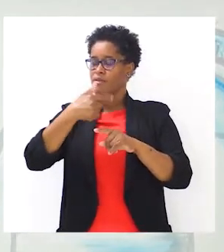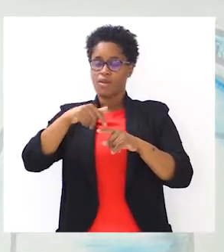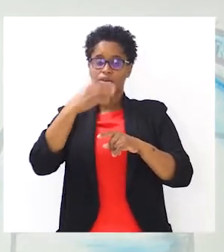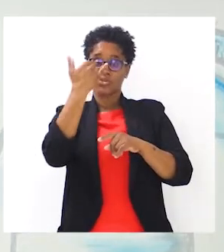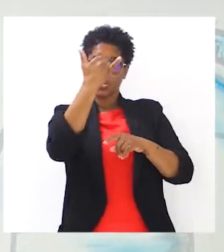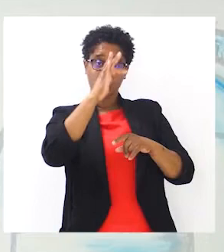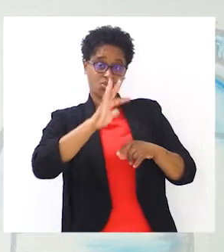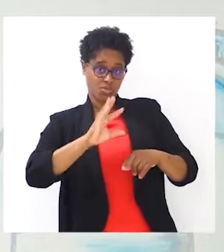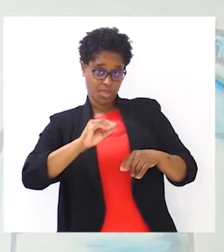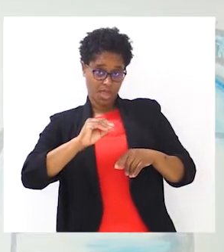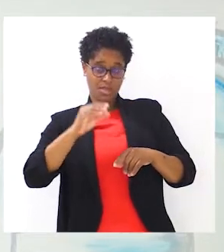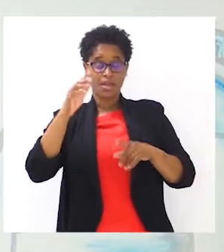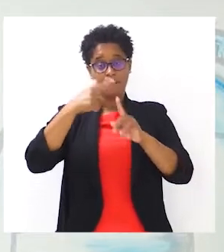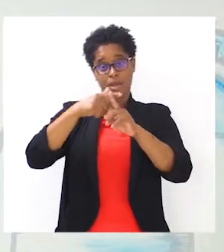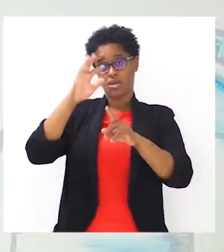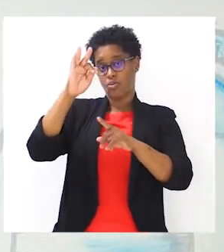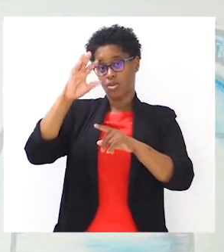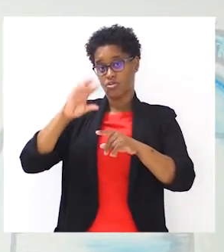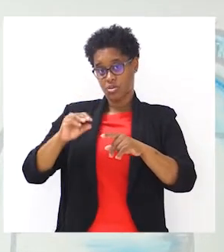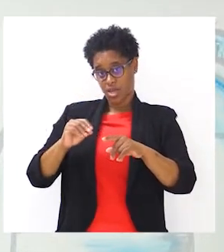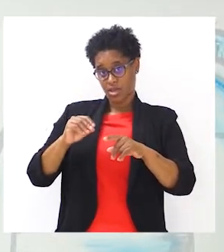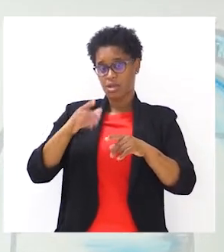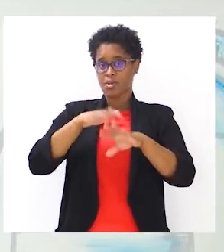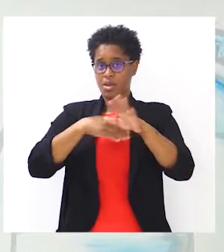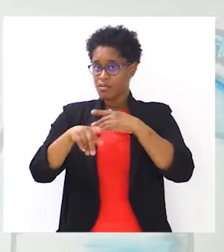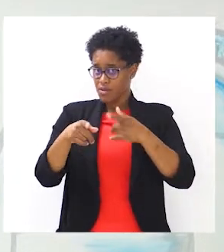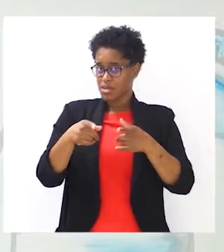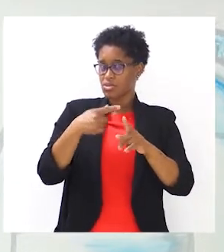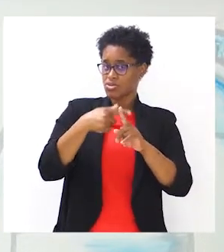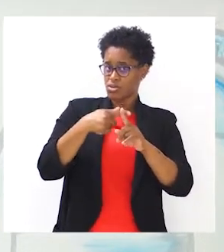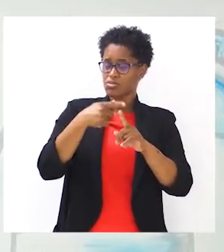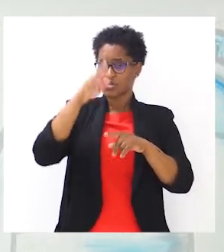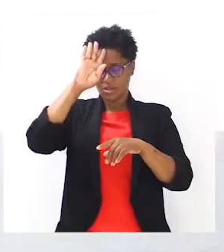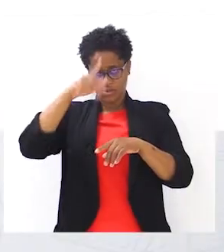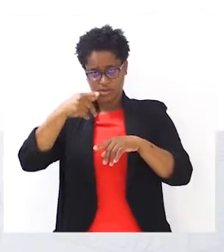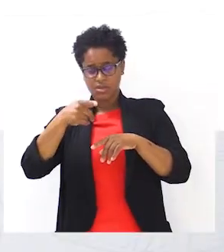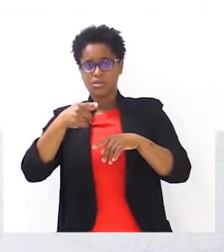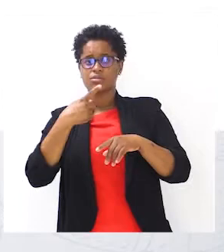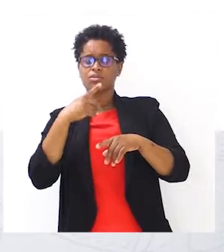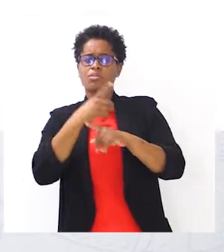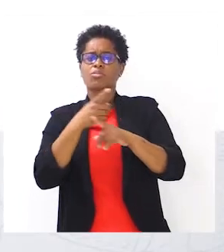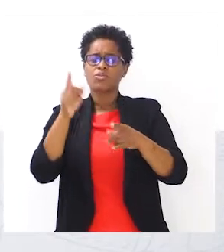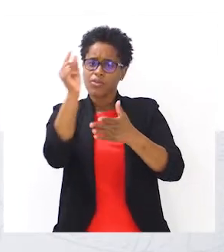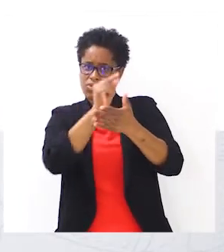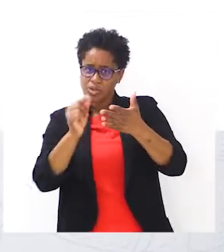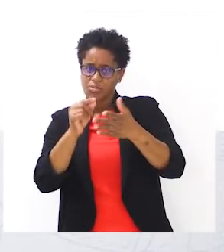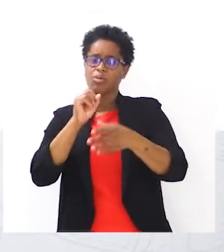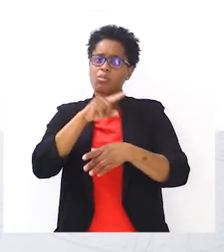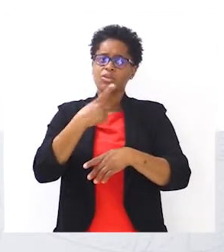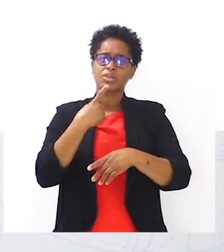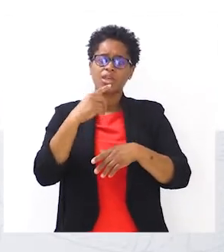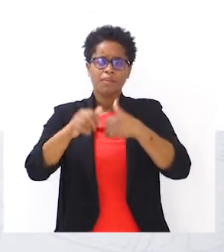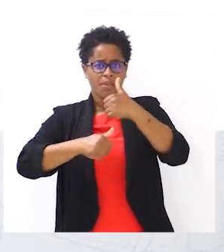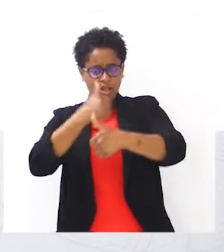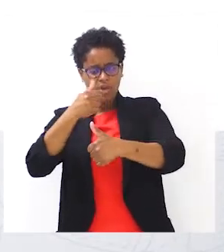de desenhos. Sabem para quê? Para poderem compreender melhor. Observem. Aqui,